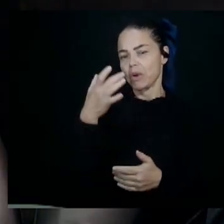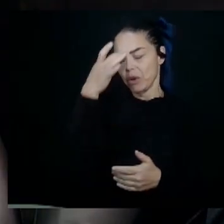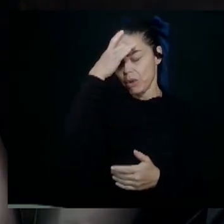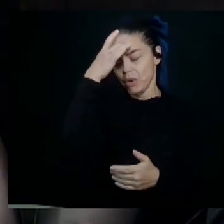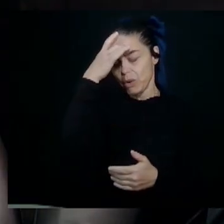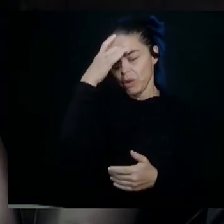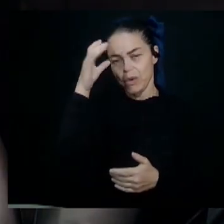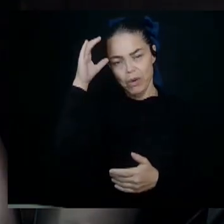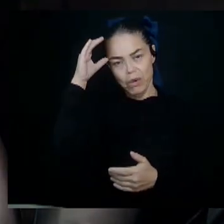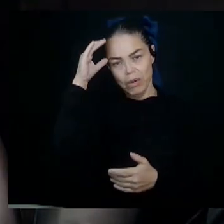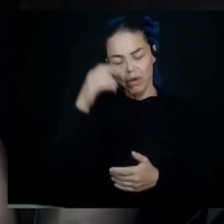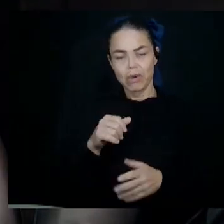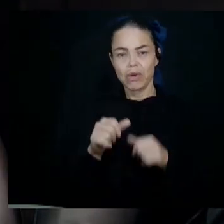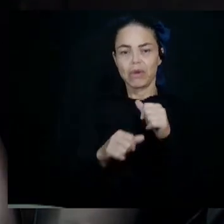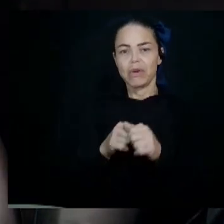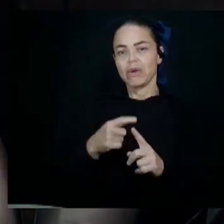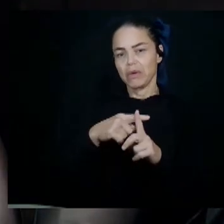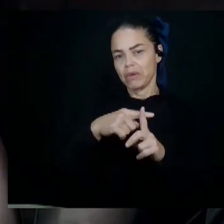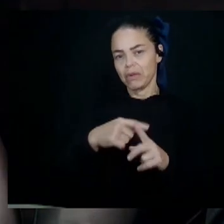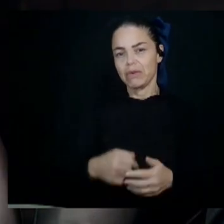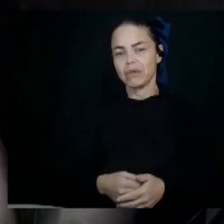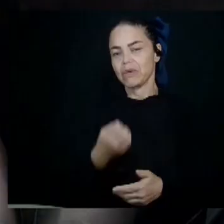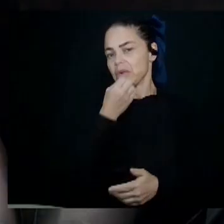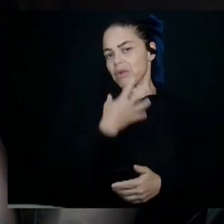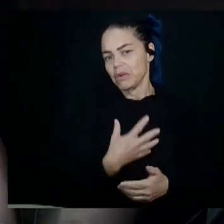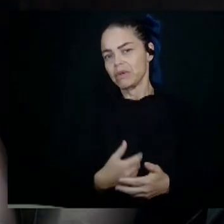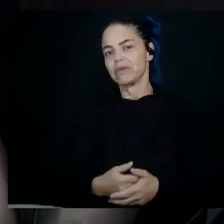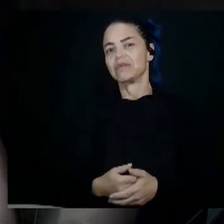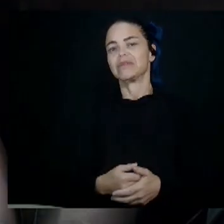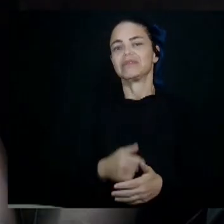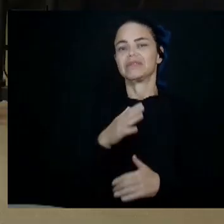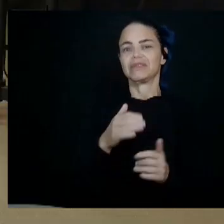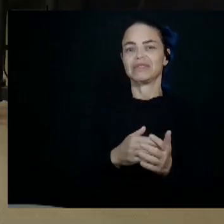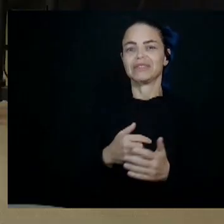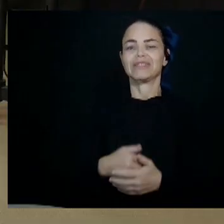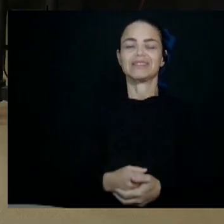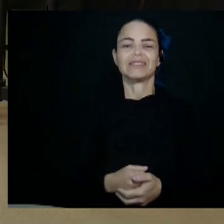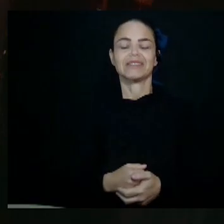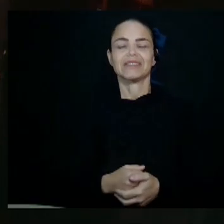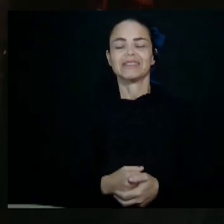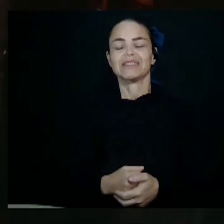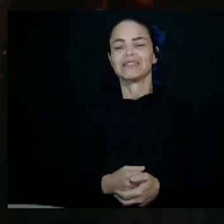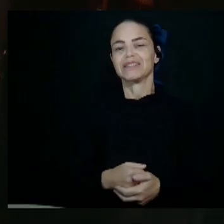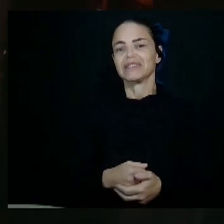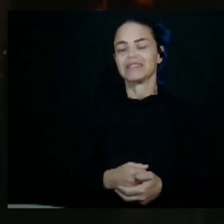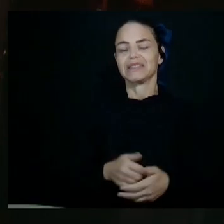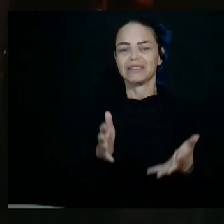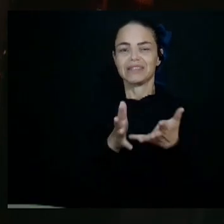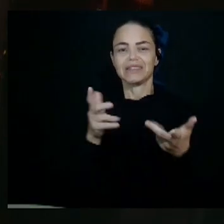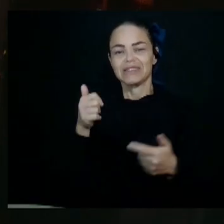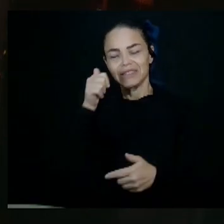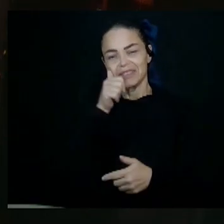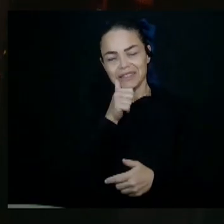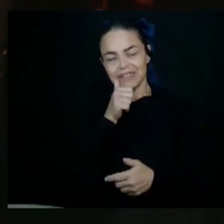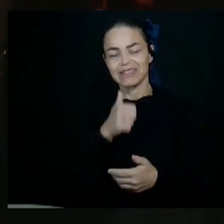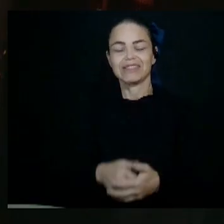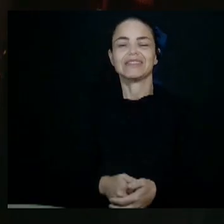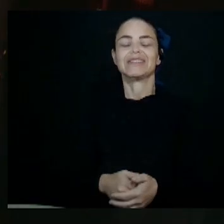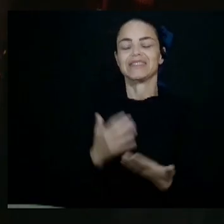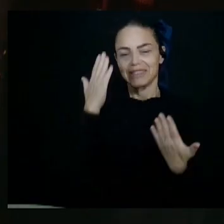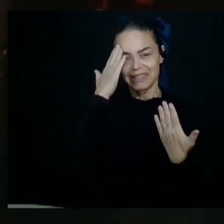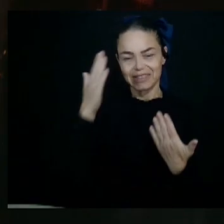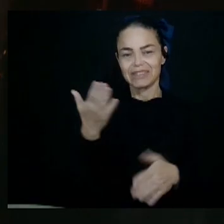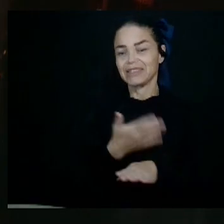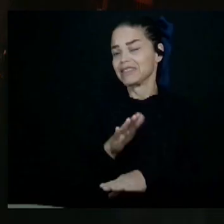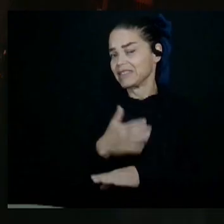mudanças positivas para o nosso bem e para o bem de todos ao nosso redor. Mulheres maravilhosas, a gente agradece a participação